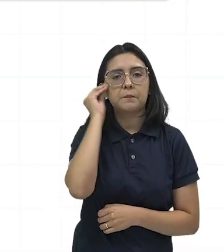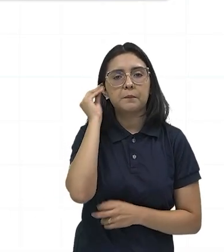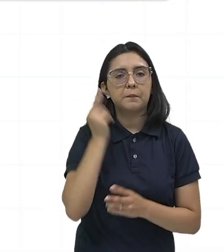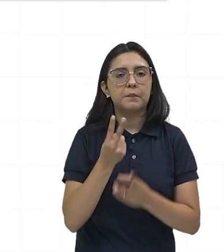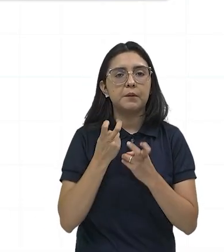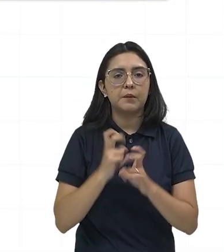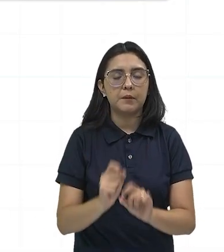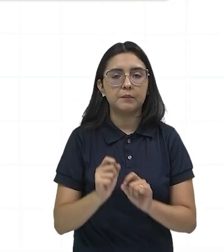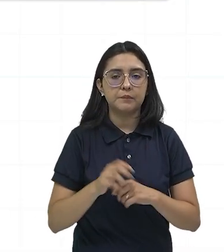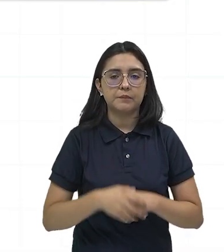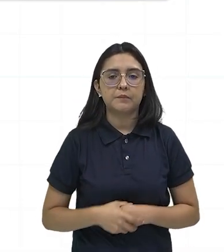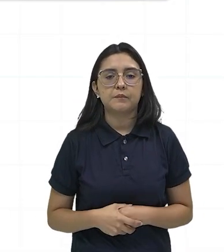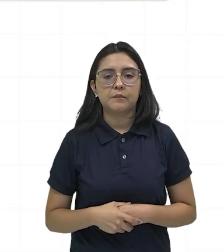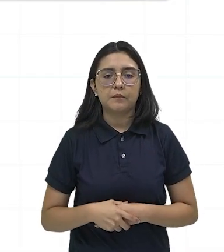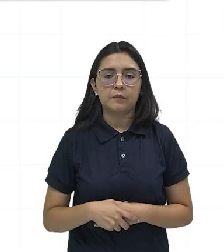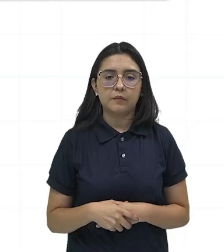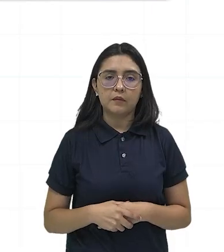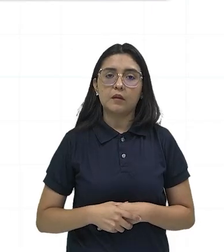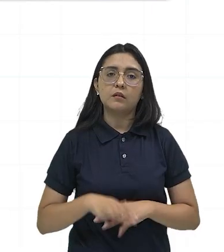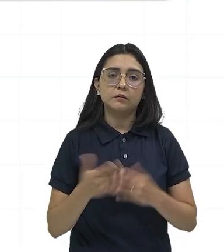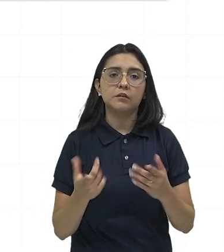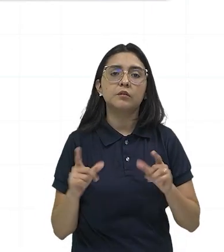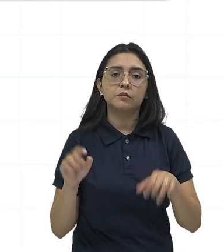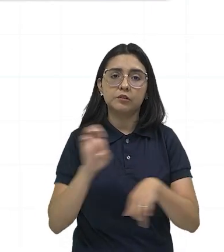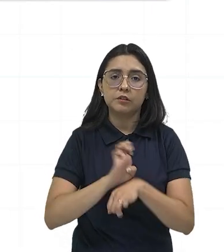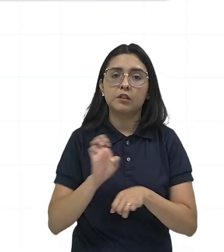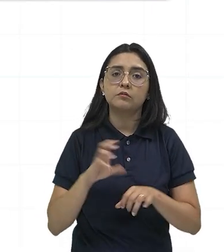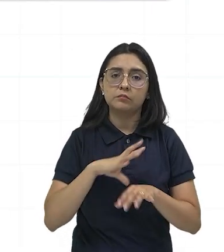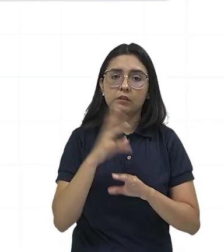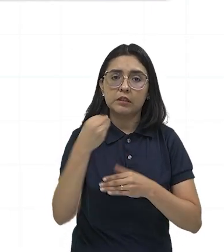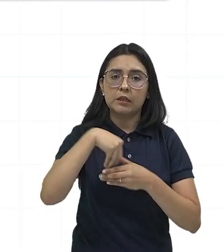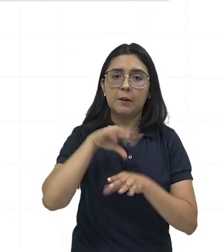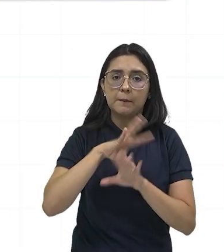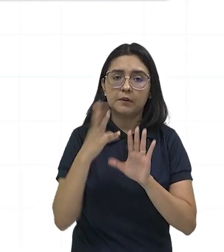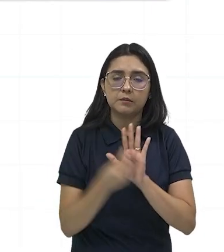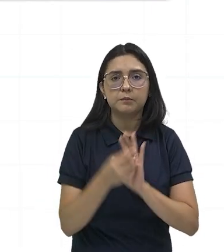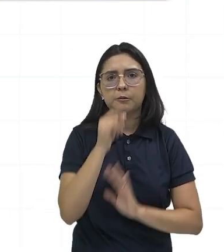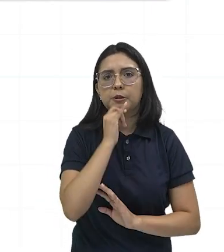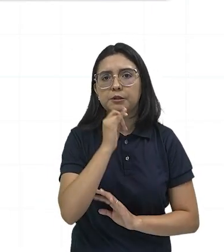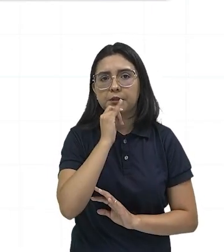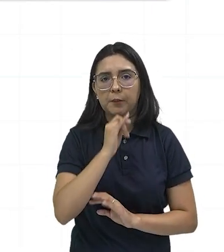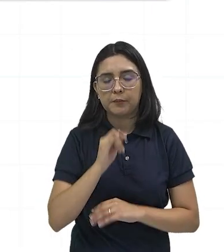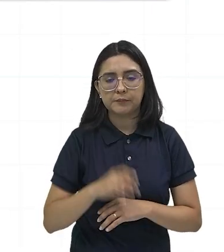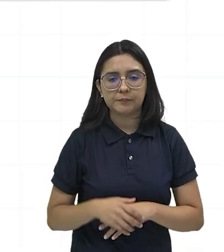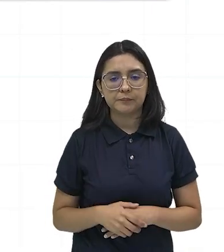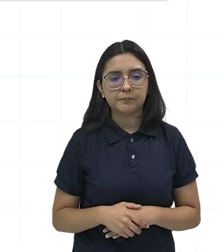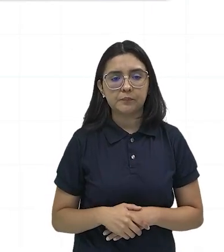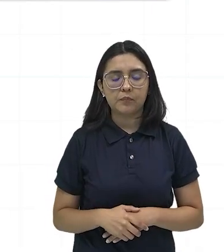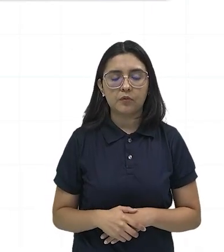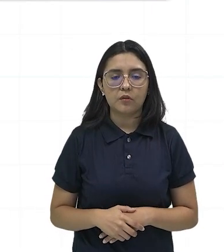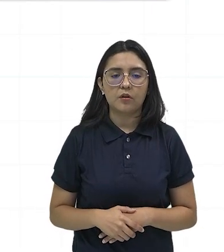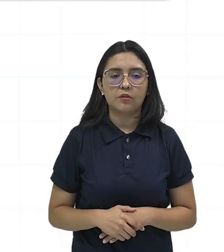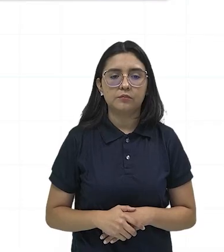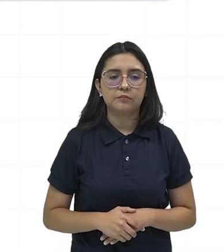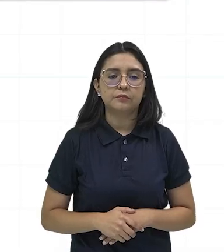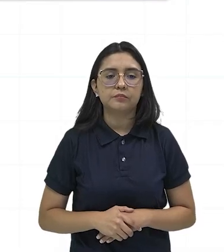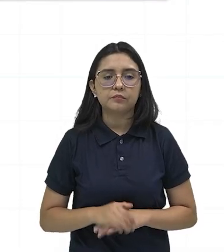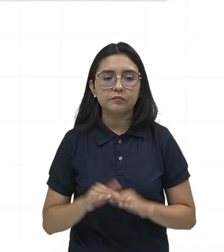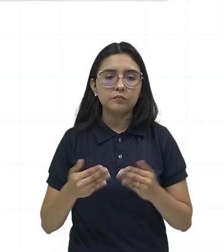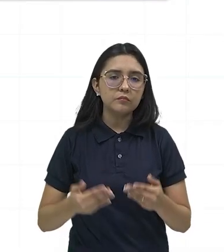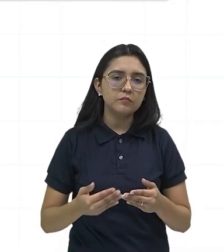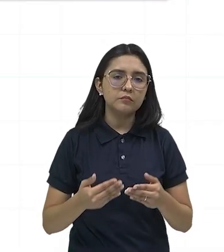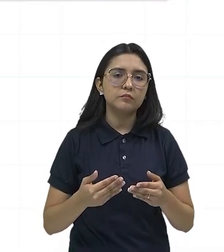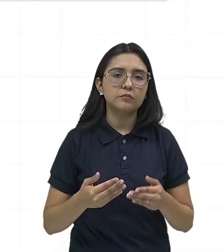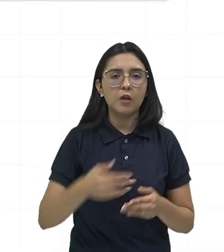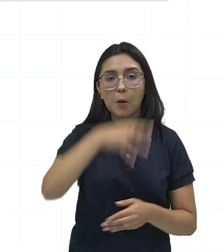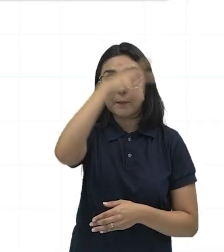que estados dentro da Amazônia mesmo, como, por exemplo, o Mato